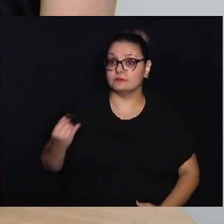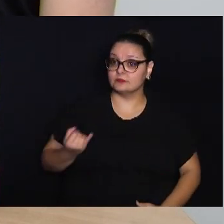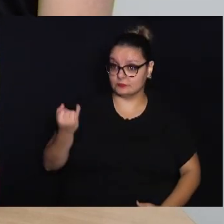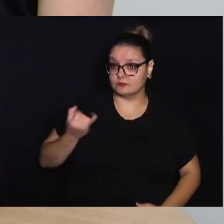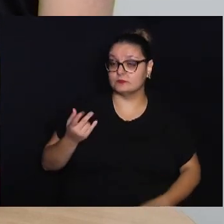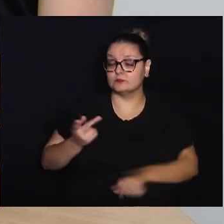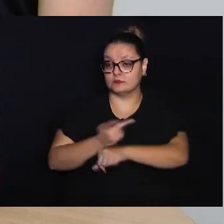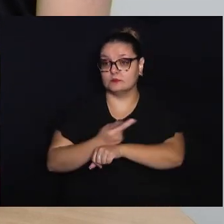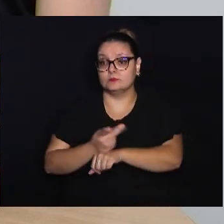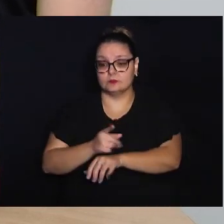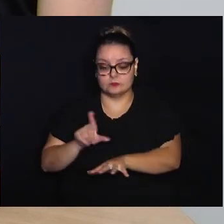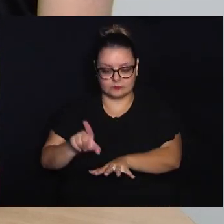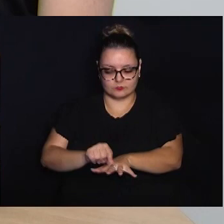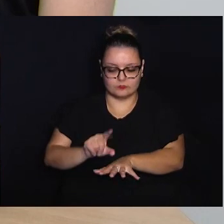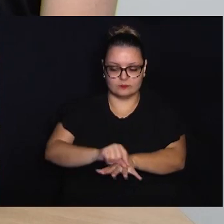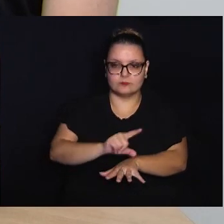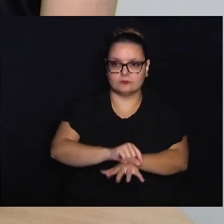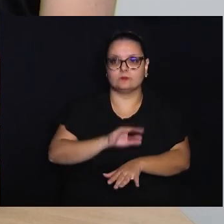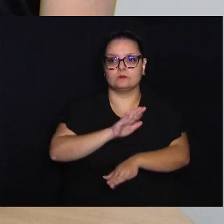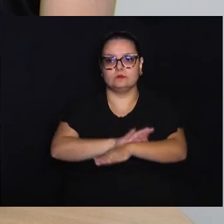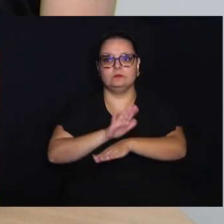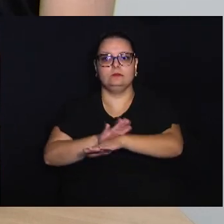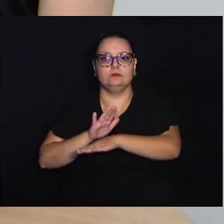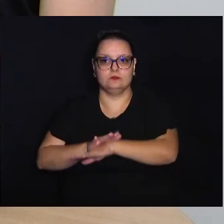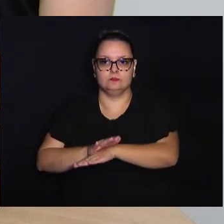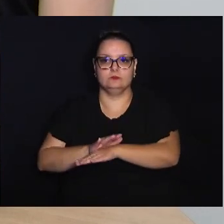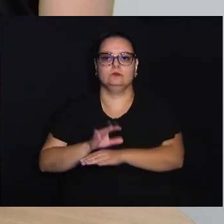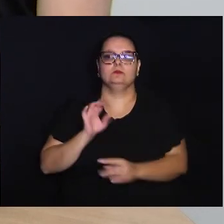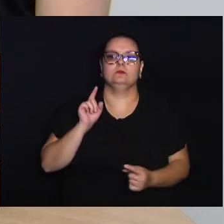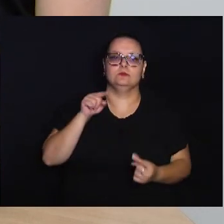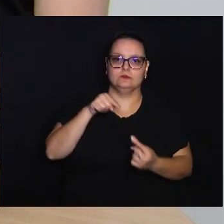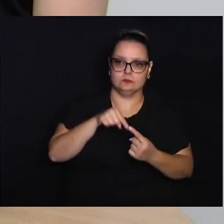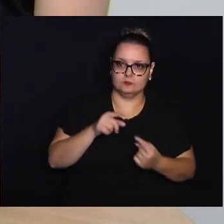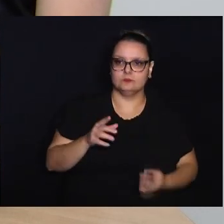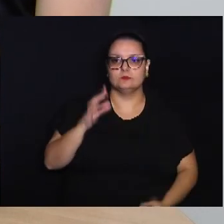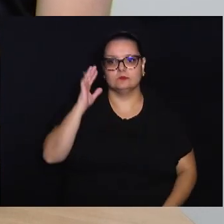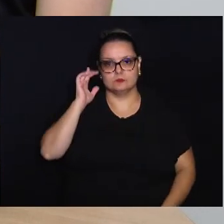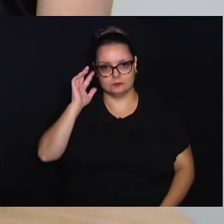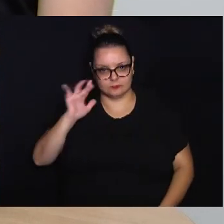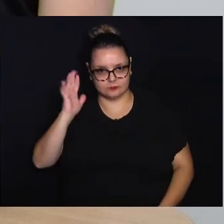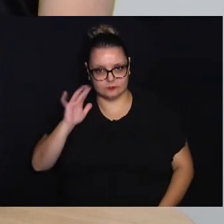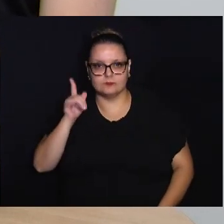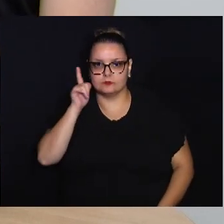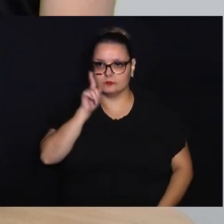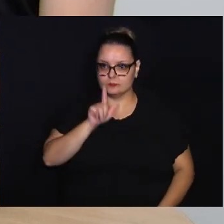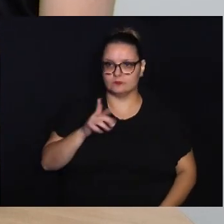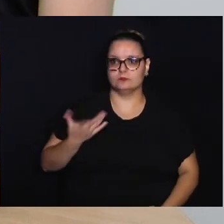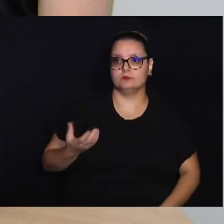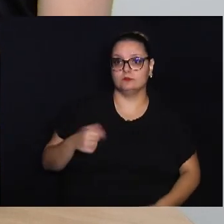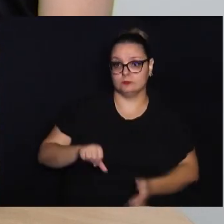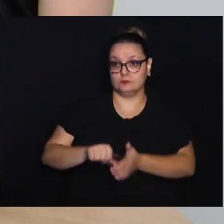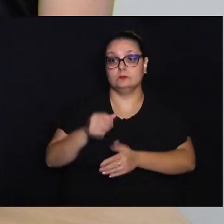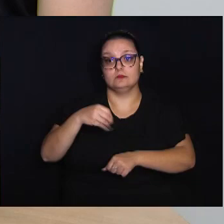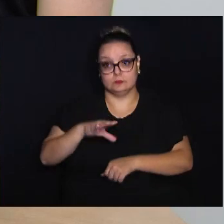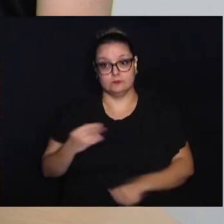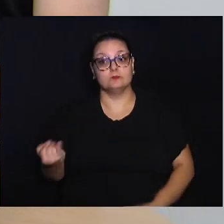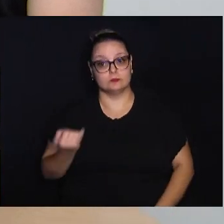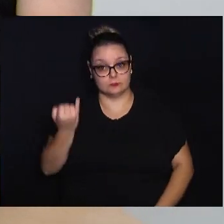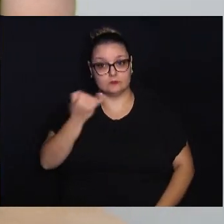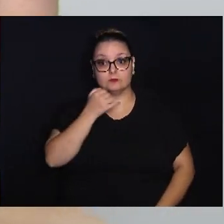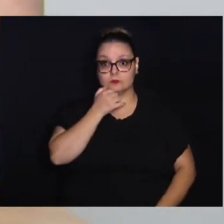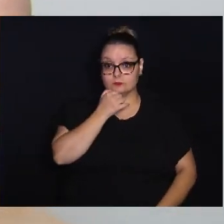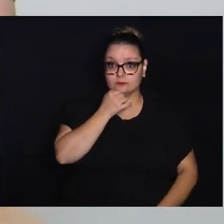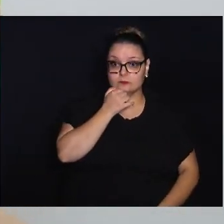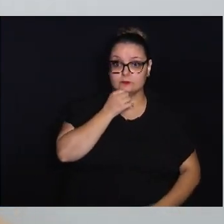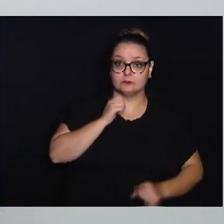muito fundamental procurar alternativas que vão te auxiliar a chegar no seu sonho. Então, a primeira dica, eu acho que já é